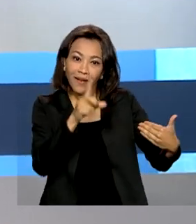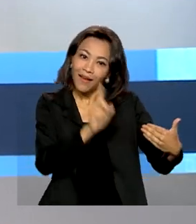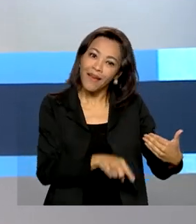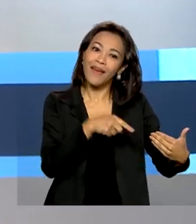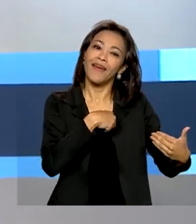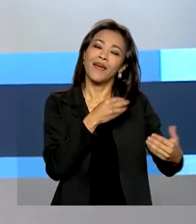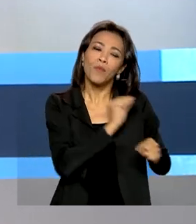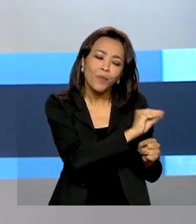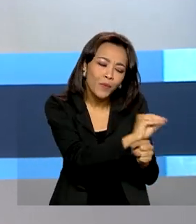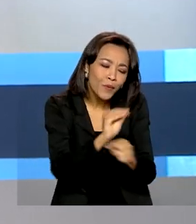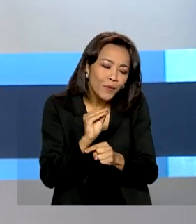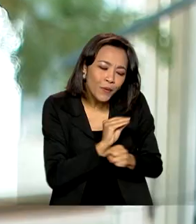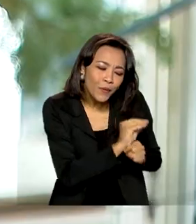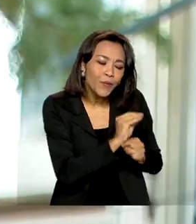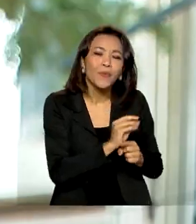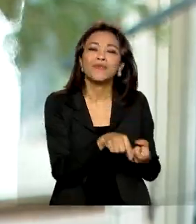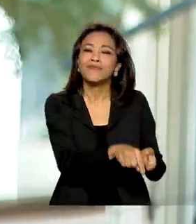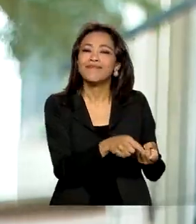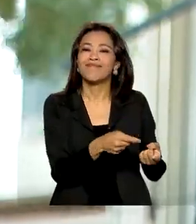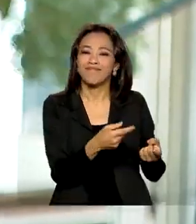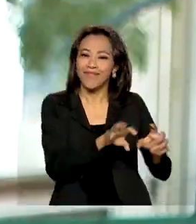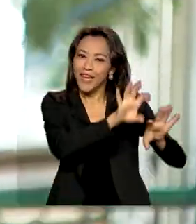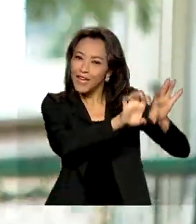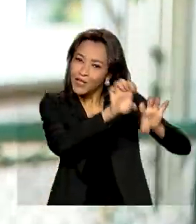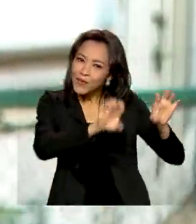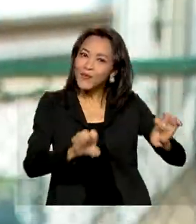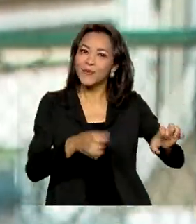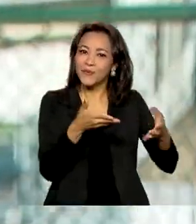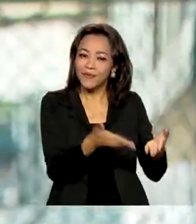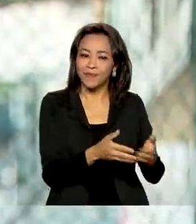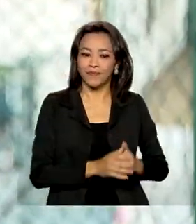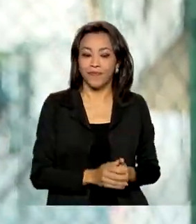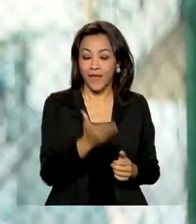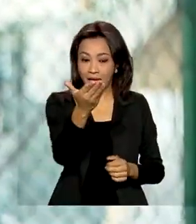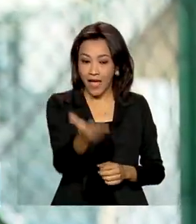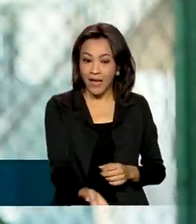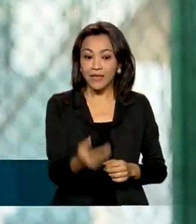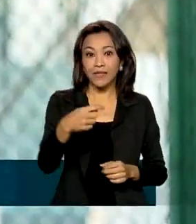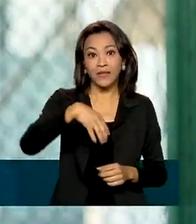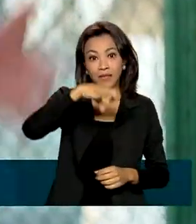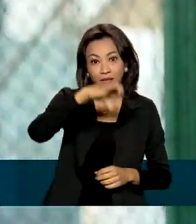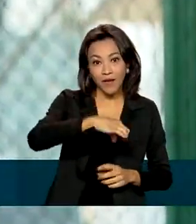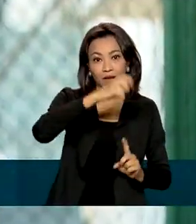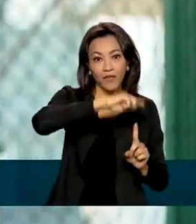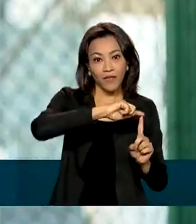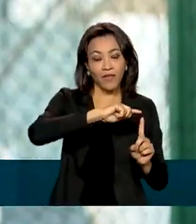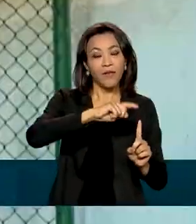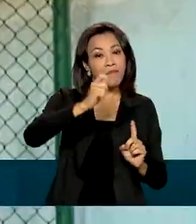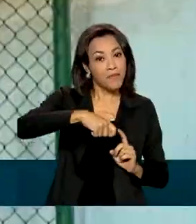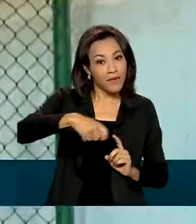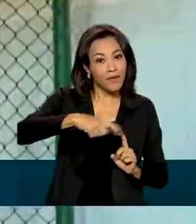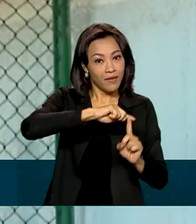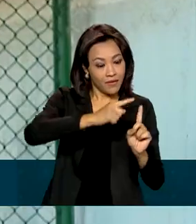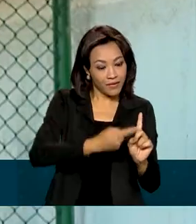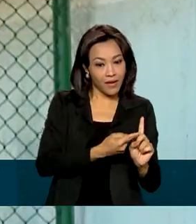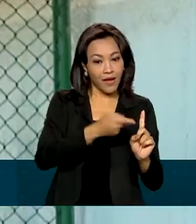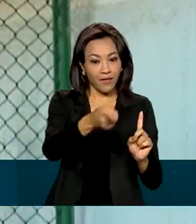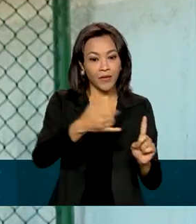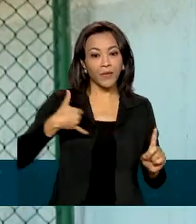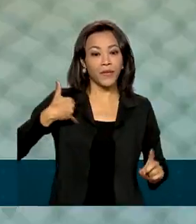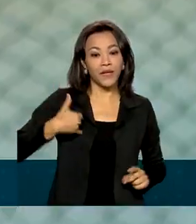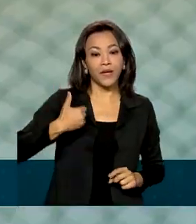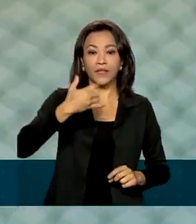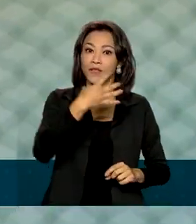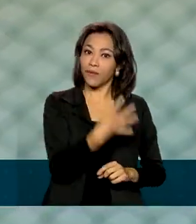atenção materna e infantil. A Lípia está no 9º mês de gravidez do primeiro filho, aos 42